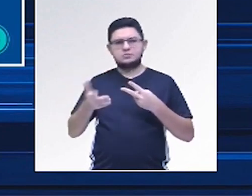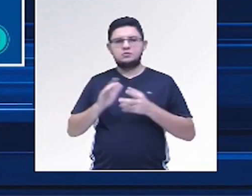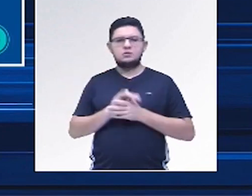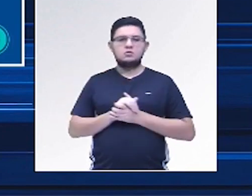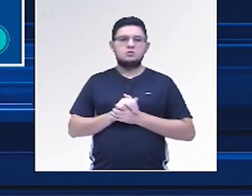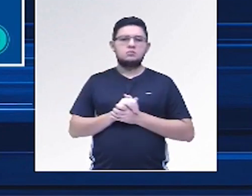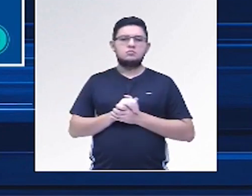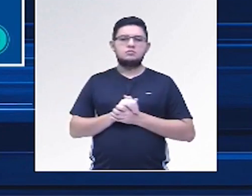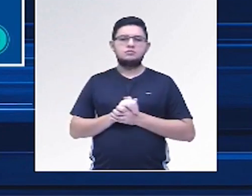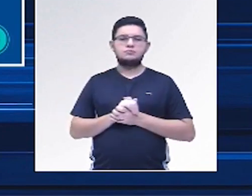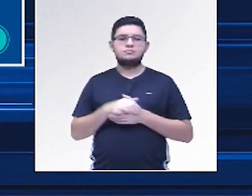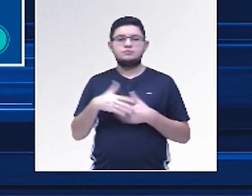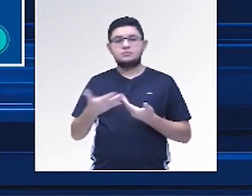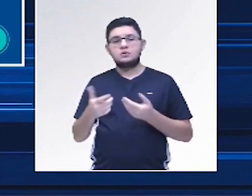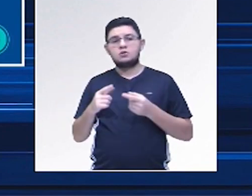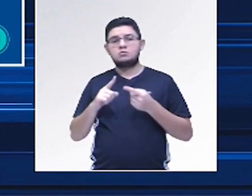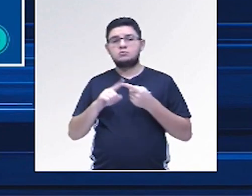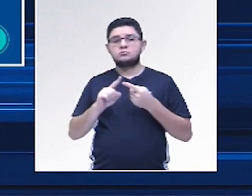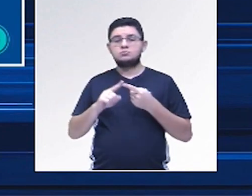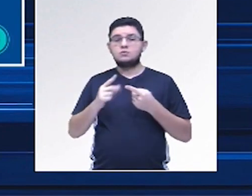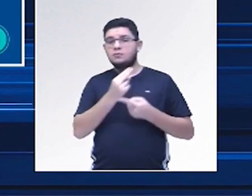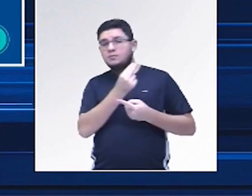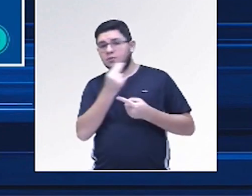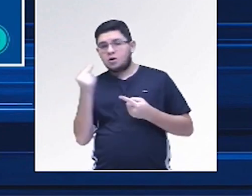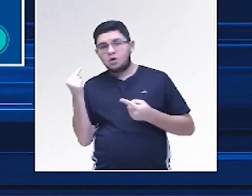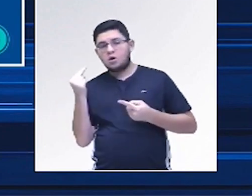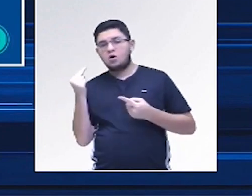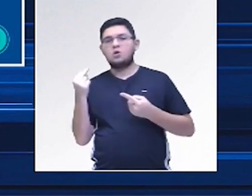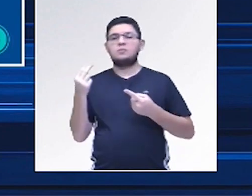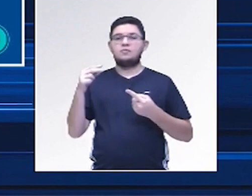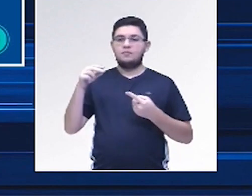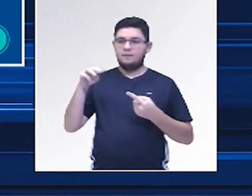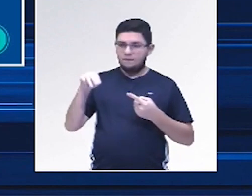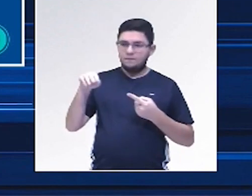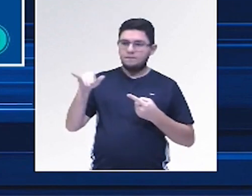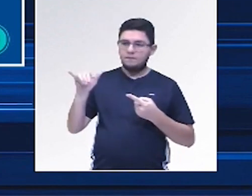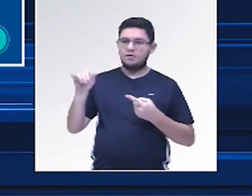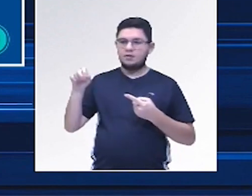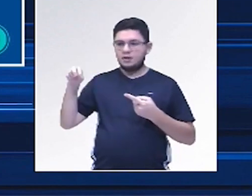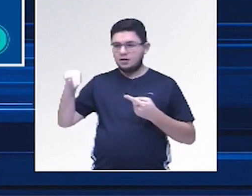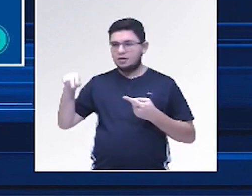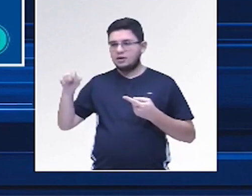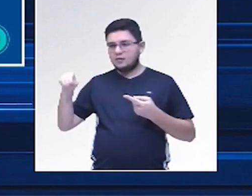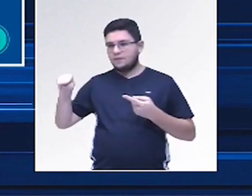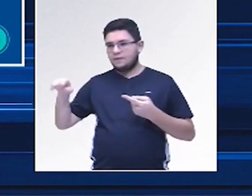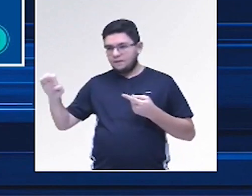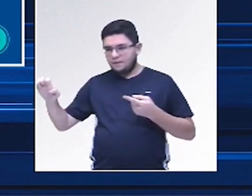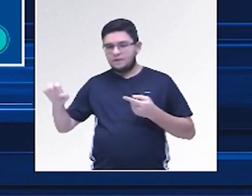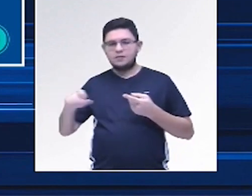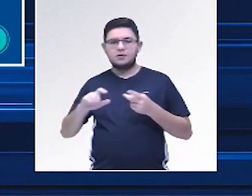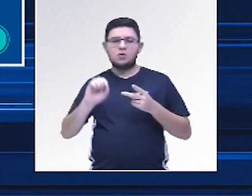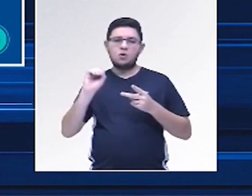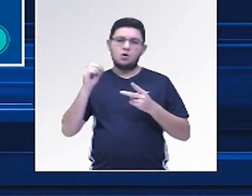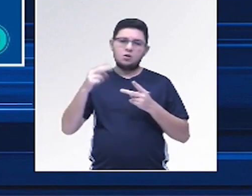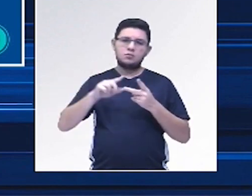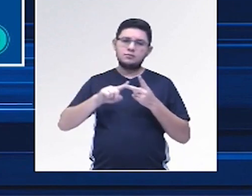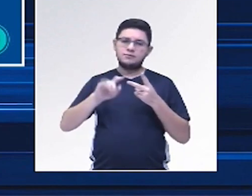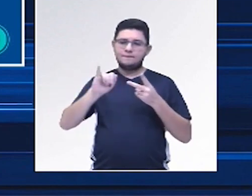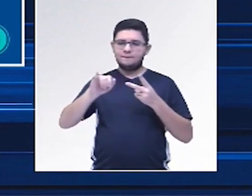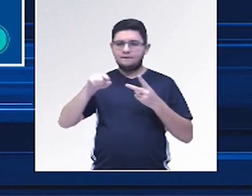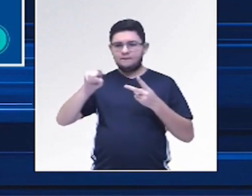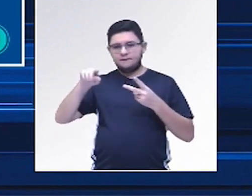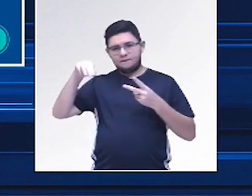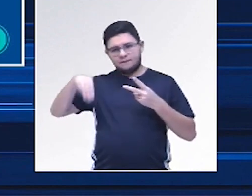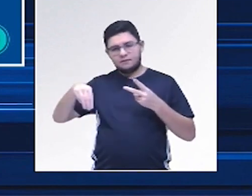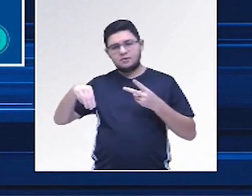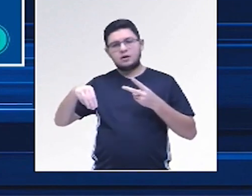I'm Pedro. I'm João. Hi, my name is Cláudia. Hi, my name is Pedro. My name is João. Tudo bem?